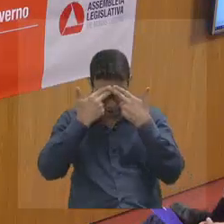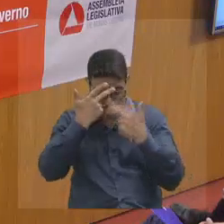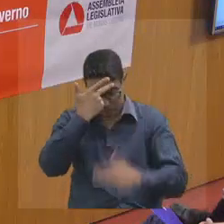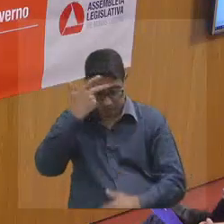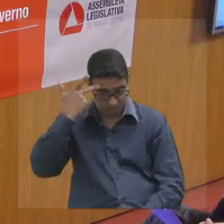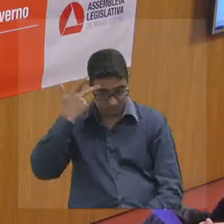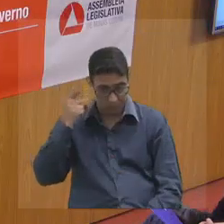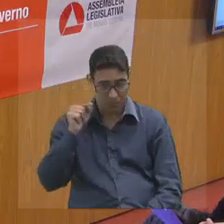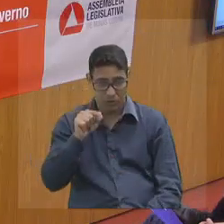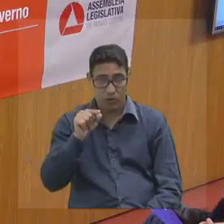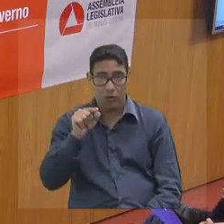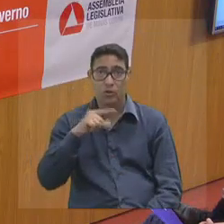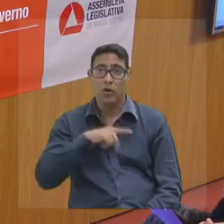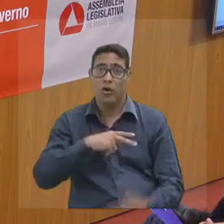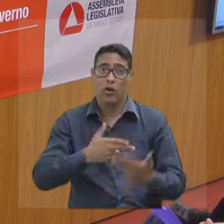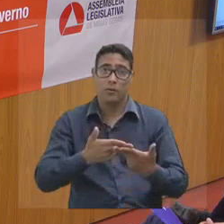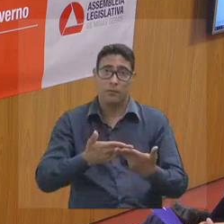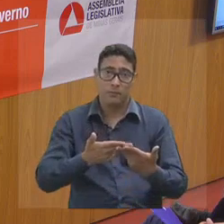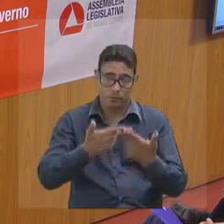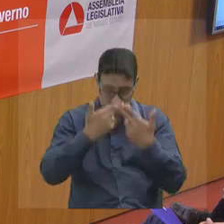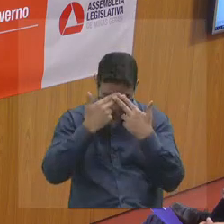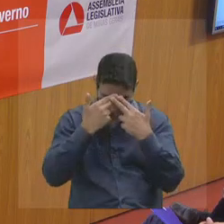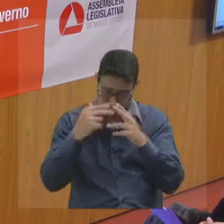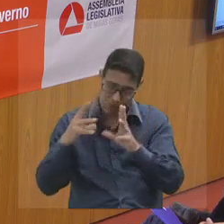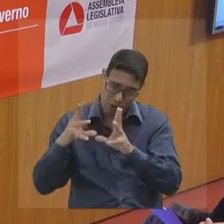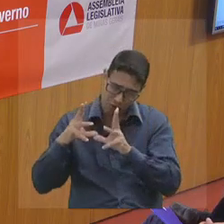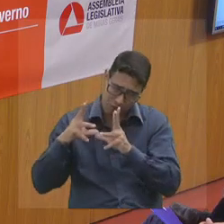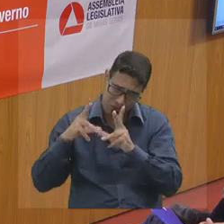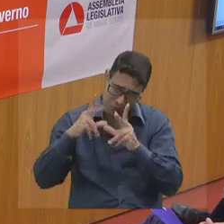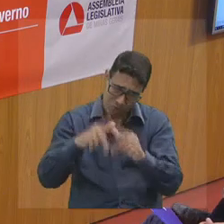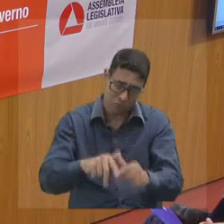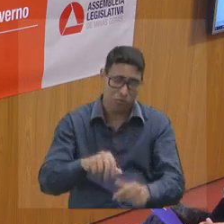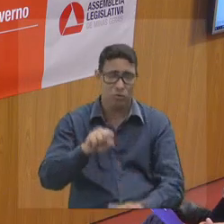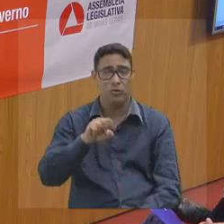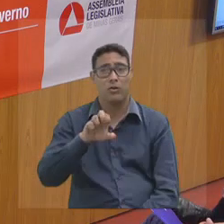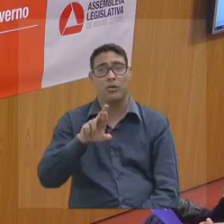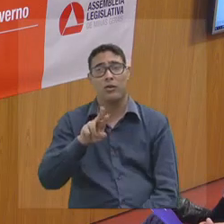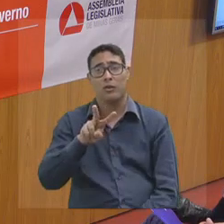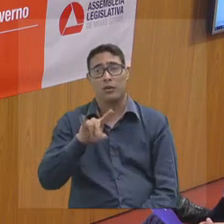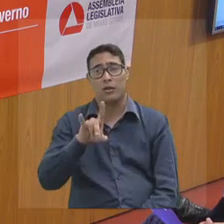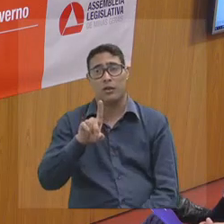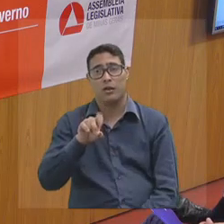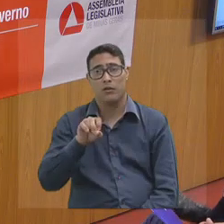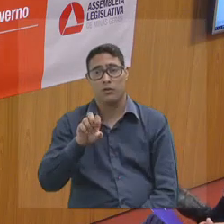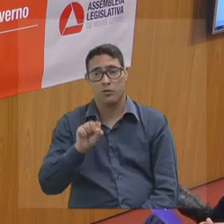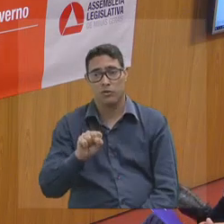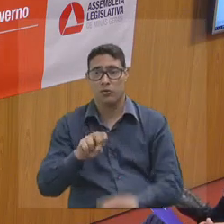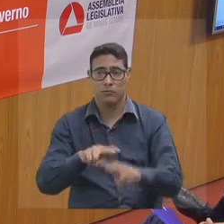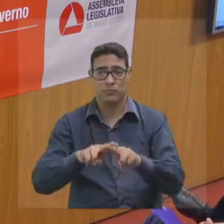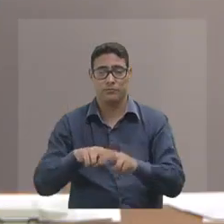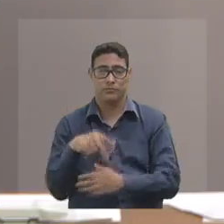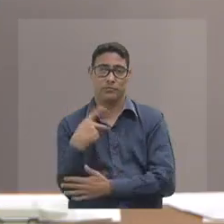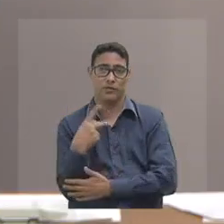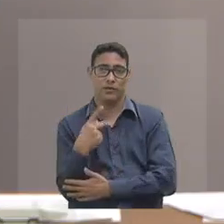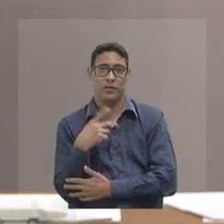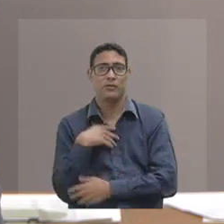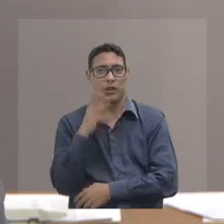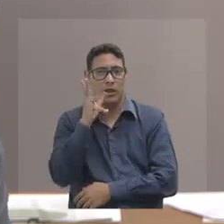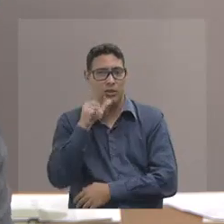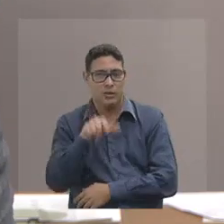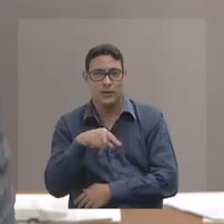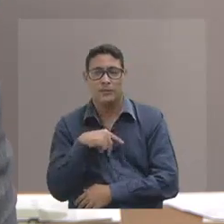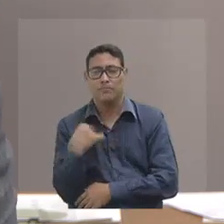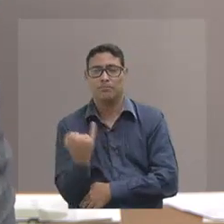Olha o trauma que gerou em todos os servidores com uma atitude dessa então eu acho que é o nosso dever